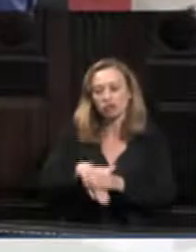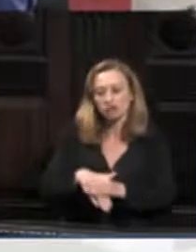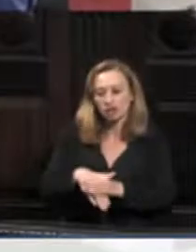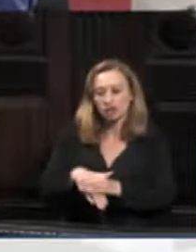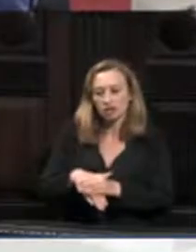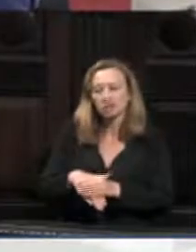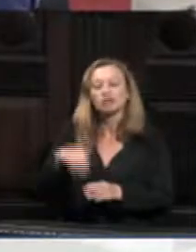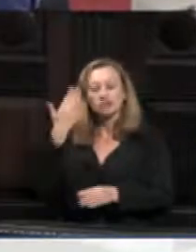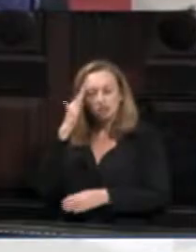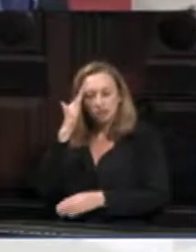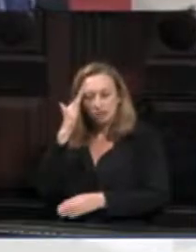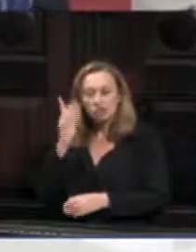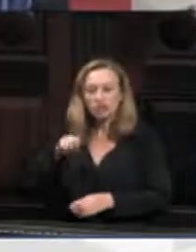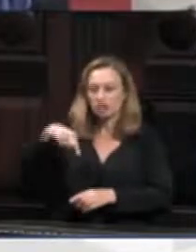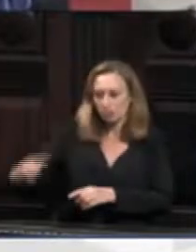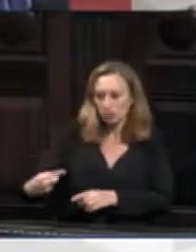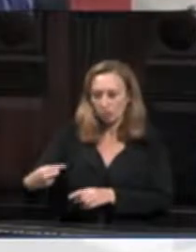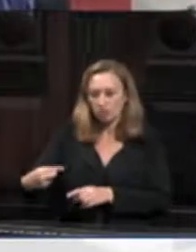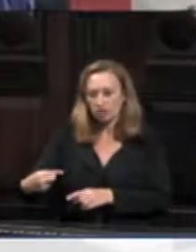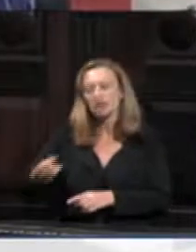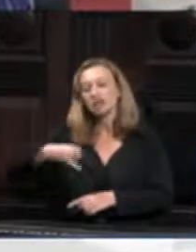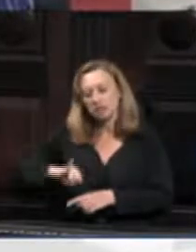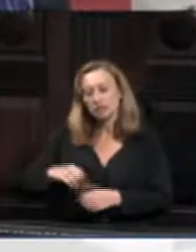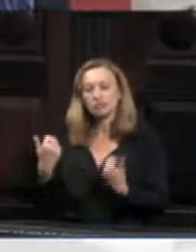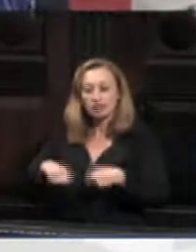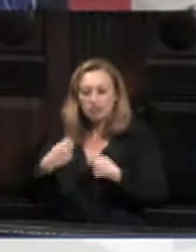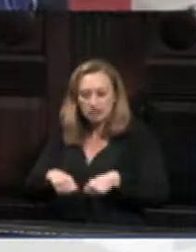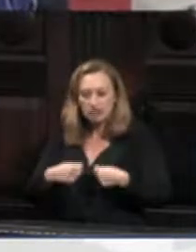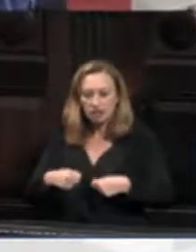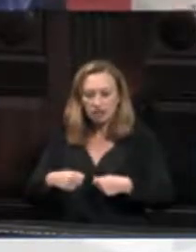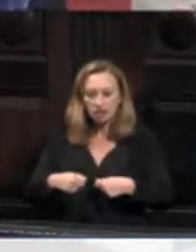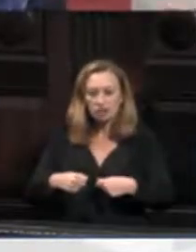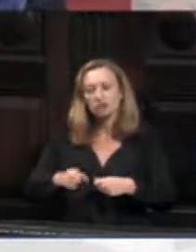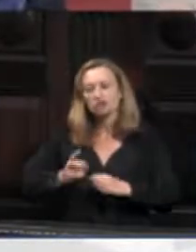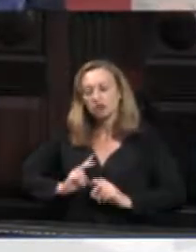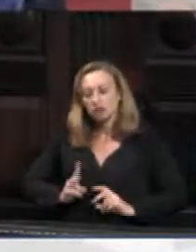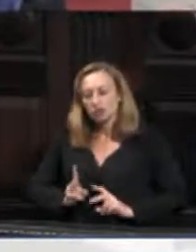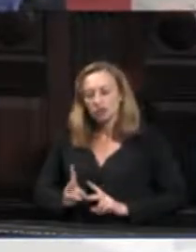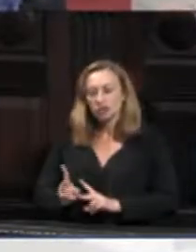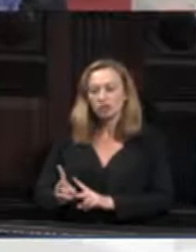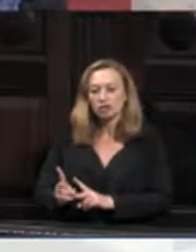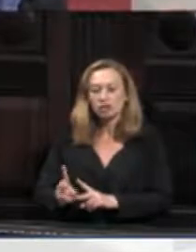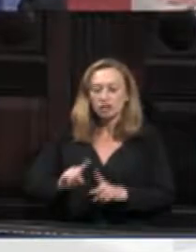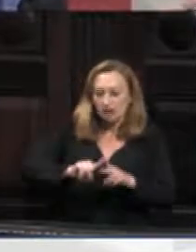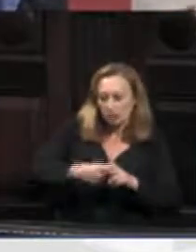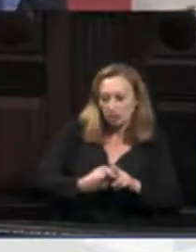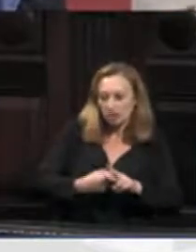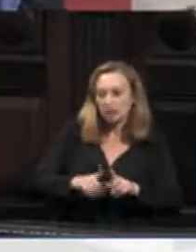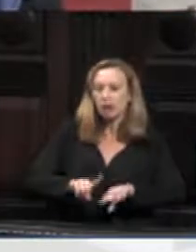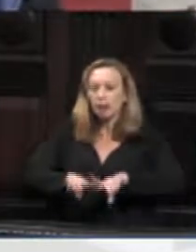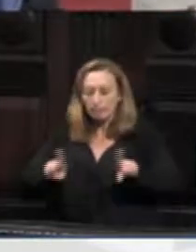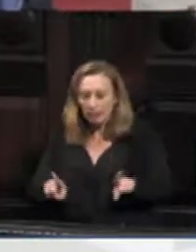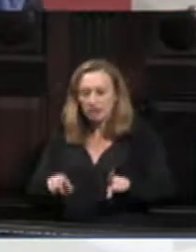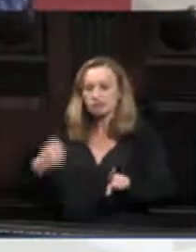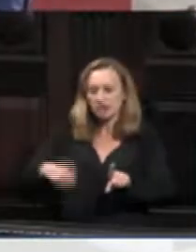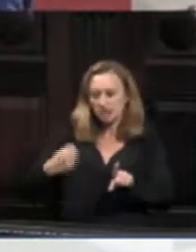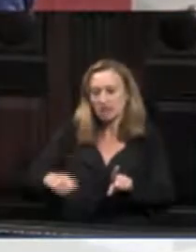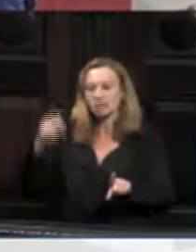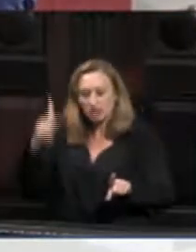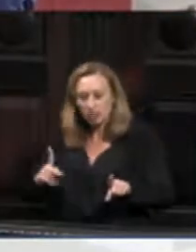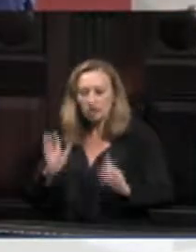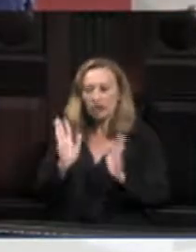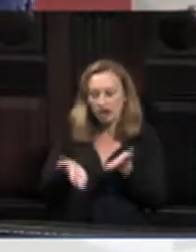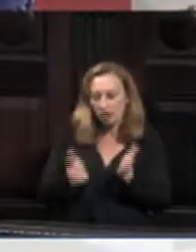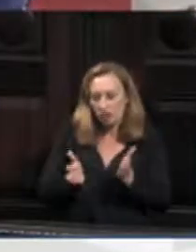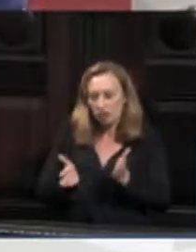nesse entendimento e depois, se necessário for, ao longo do tempo isso será ajustado, mas a base está bem feita, a base está